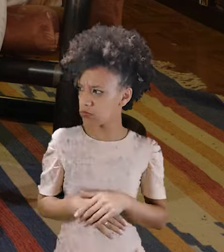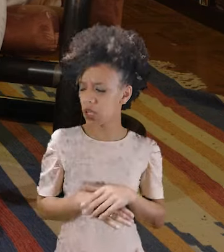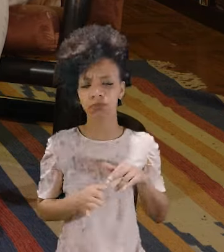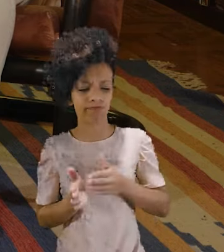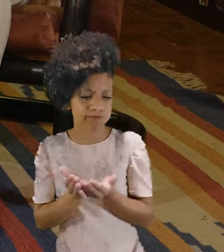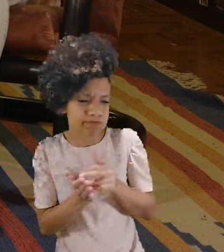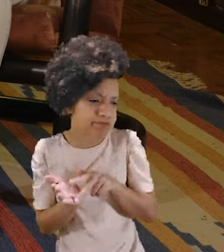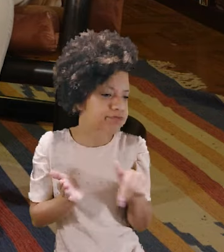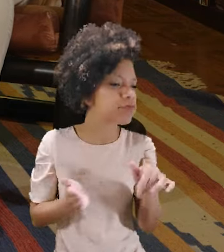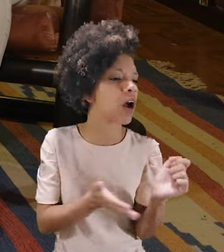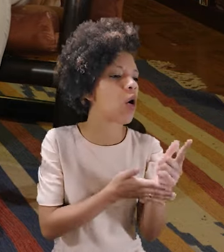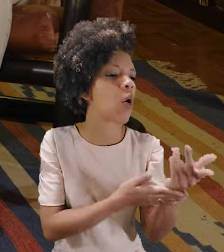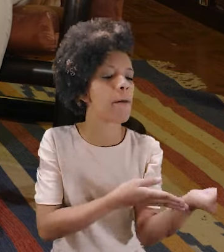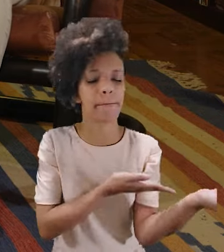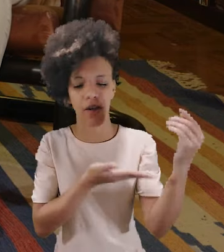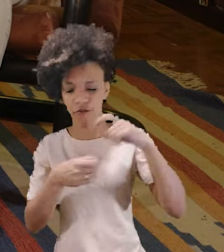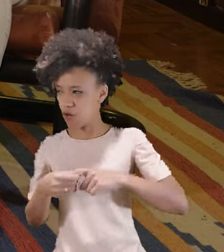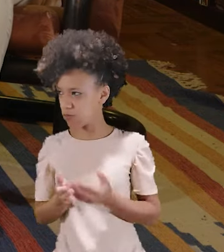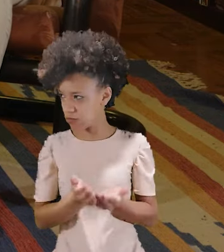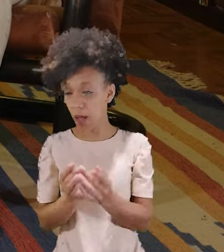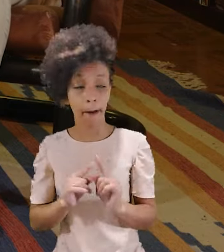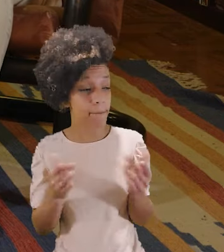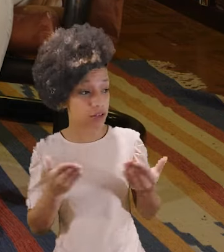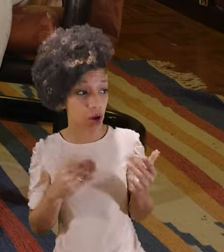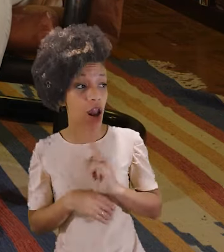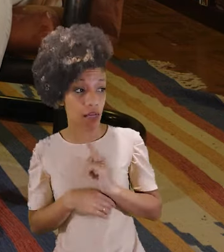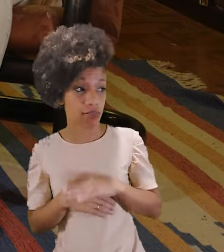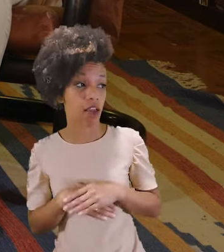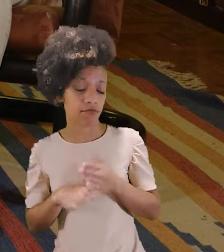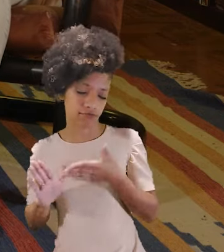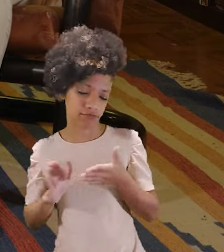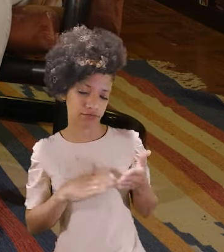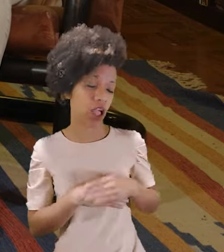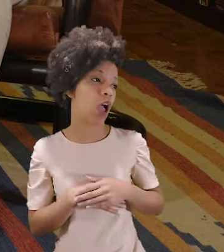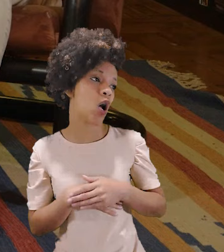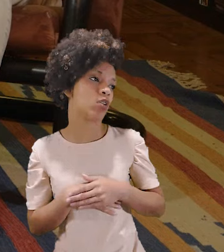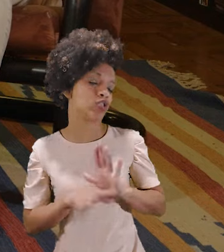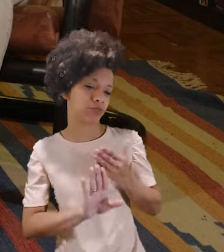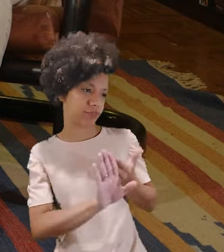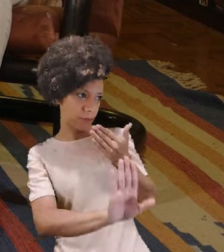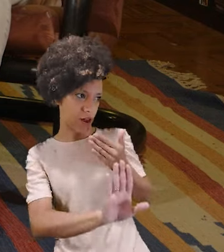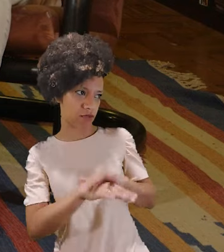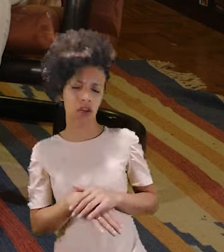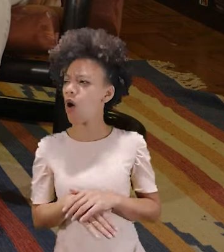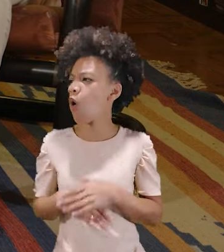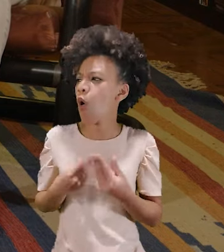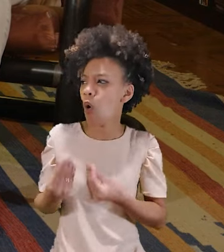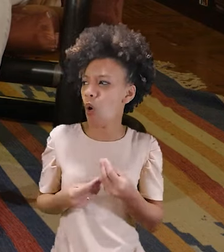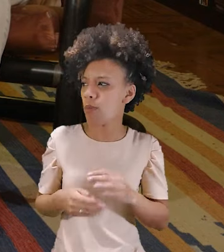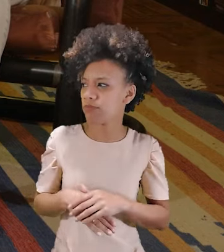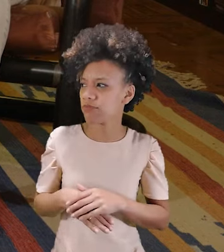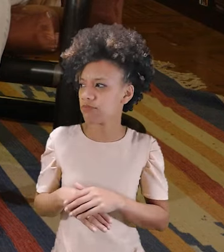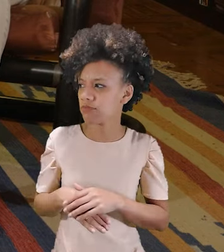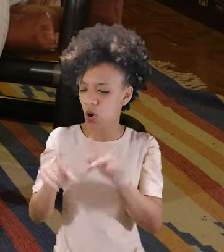também faz as suas compras volta para o navio que exatamente mas agora a gente tem uma quarentena para ela para embarque assim viu como é que são os